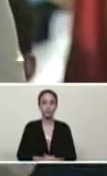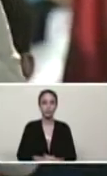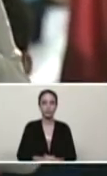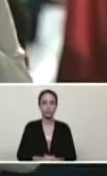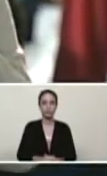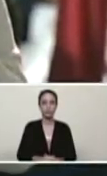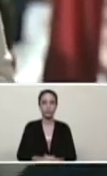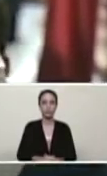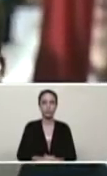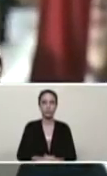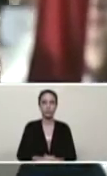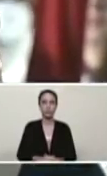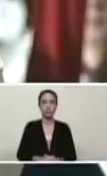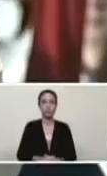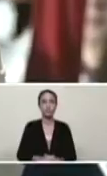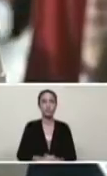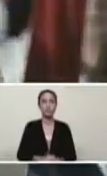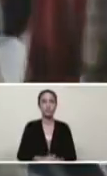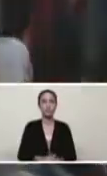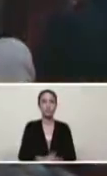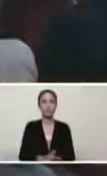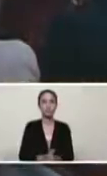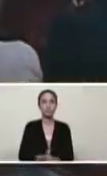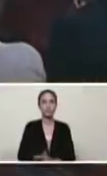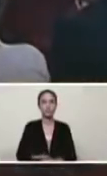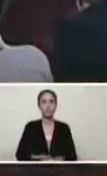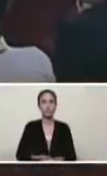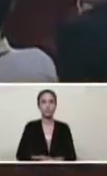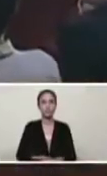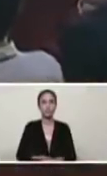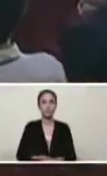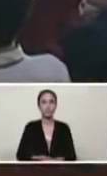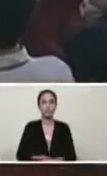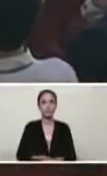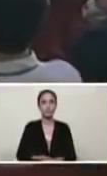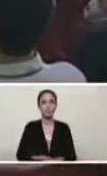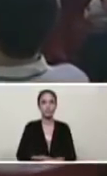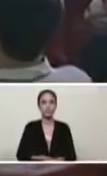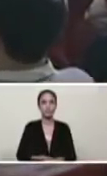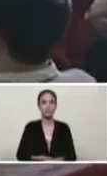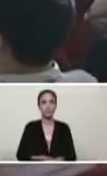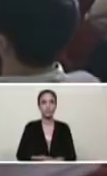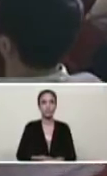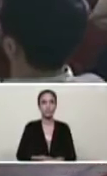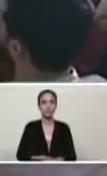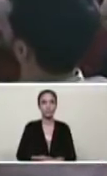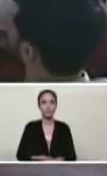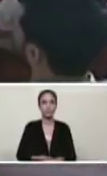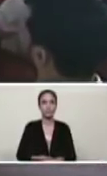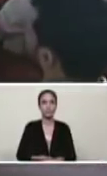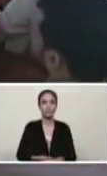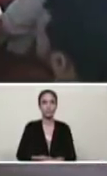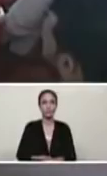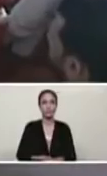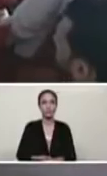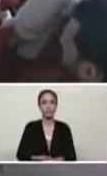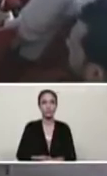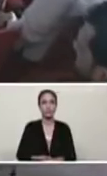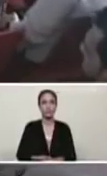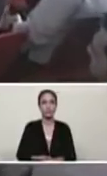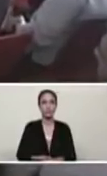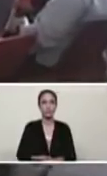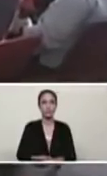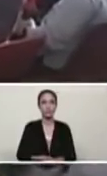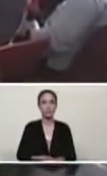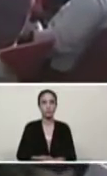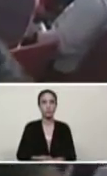Latina, mas dos povos do mundo, na persistência da busca pela paz. E a paz não rima com submissão,